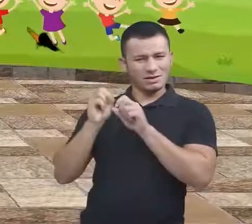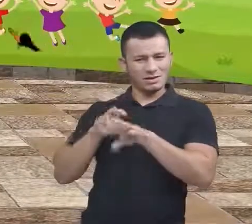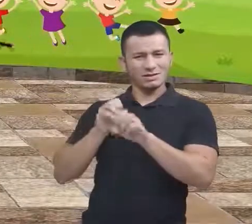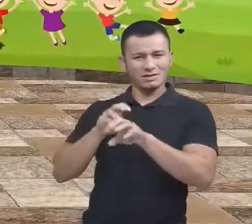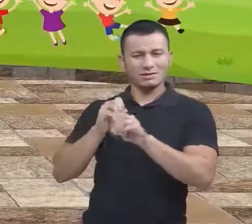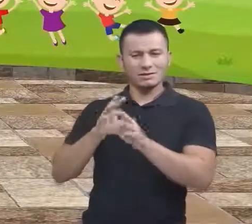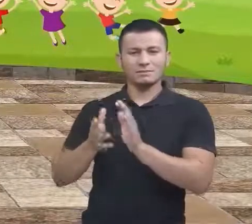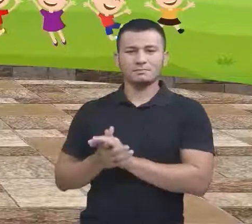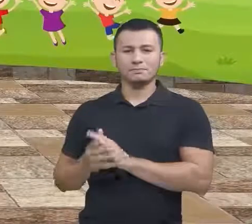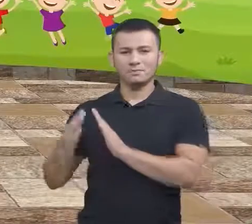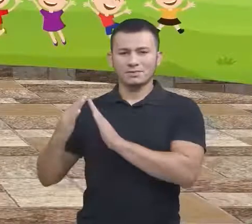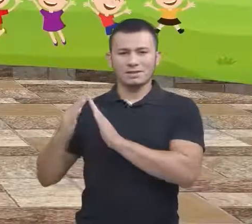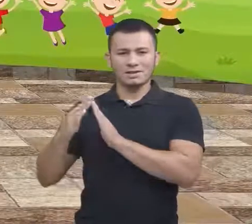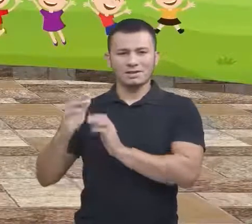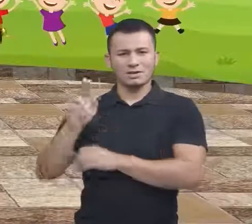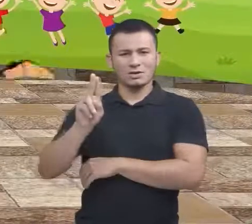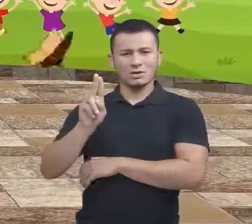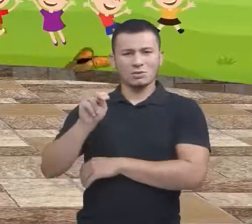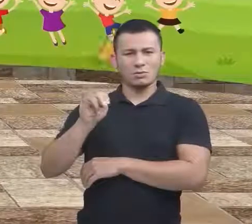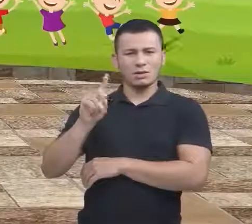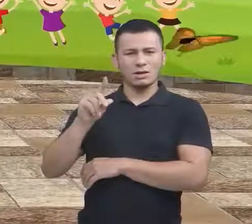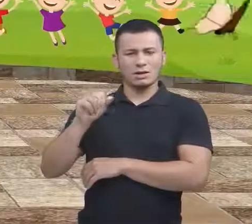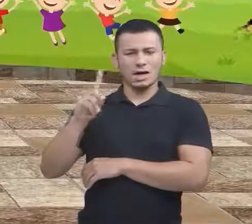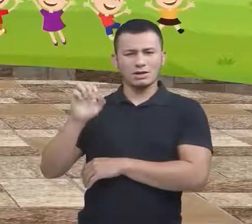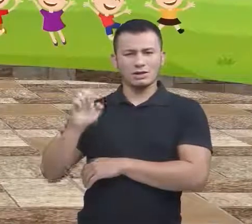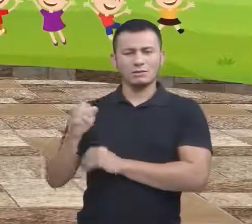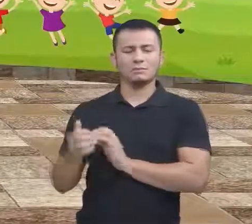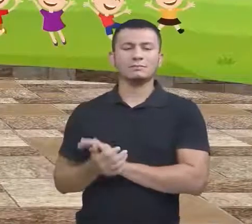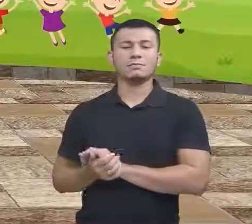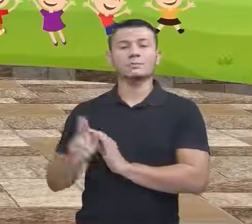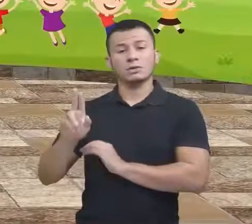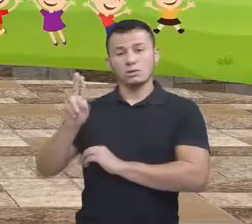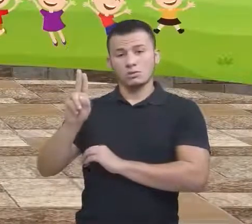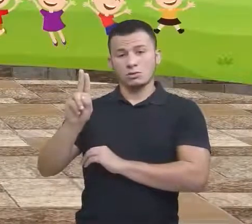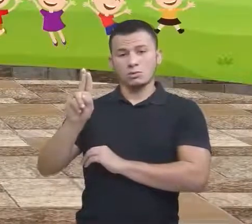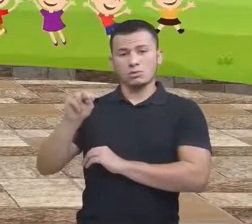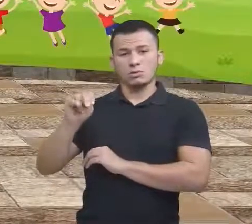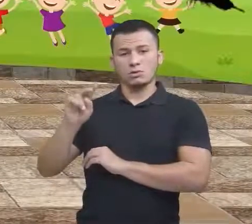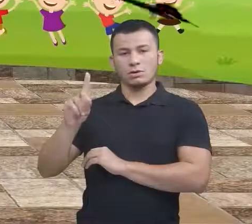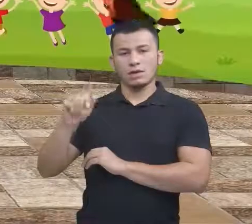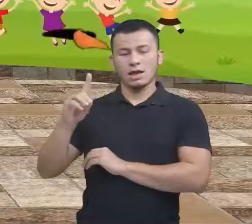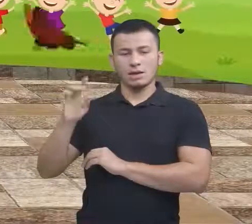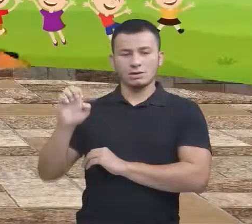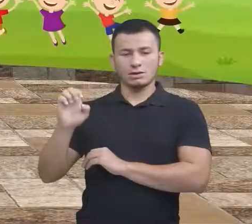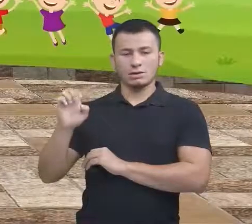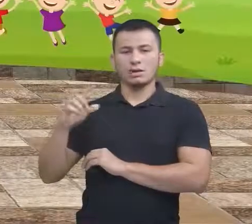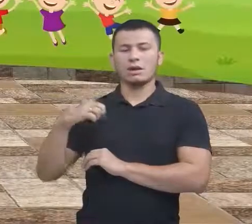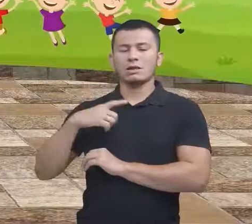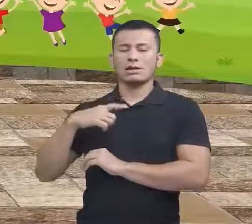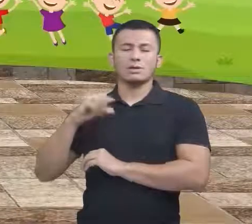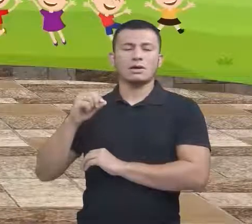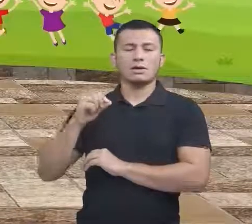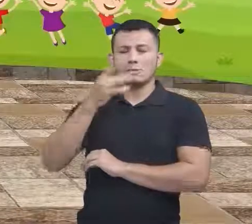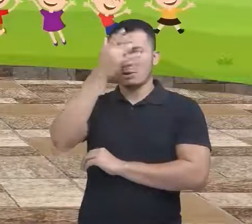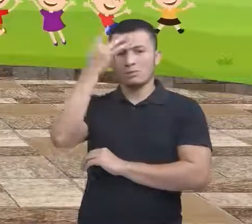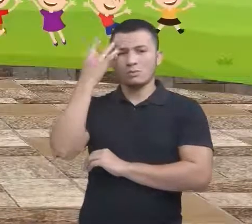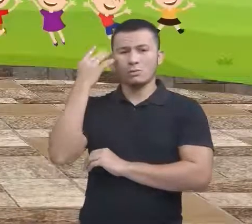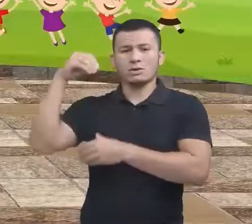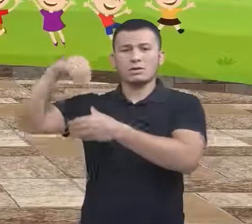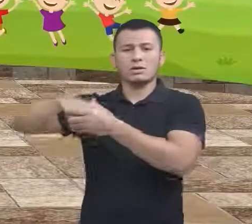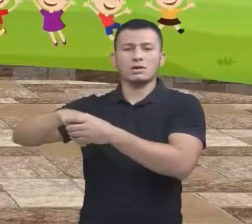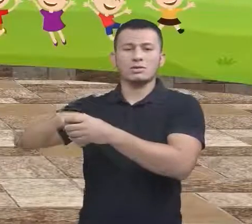a casinha da unidade e na casinha da humanidade só cabiam 9 habitantes